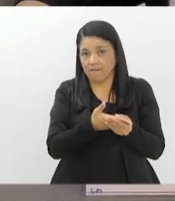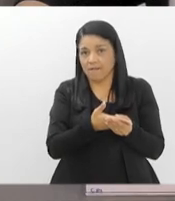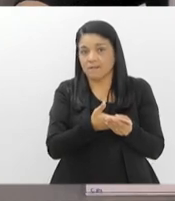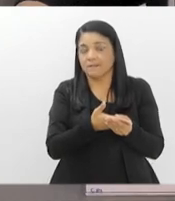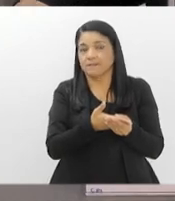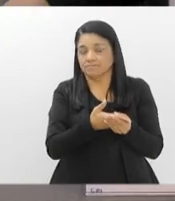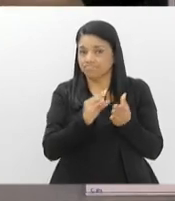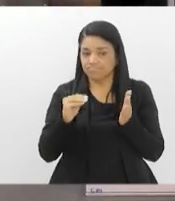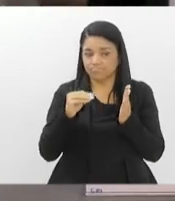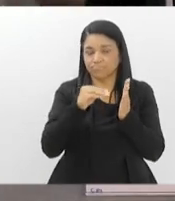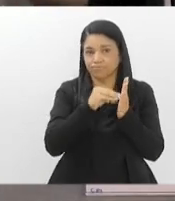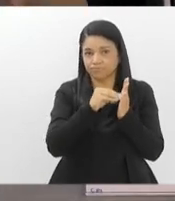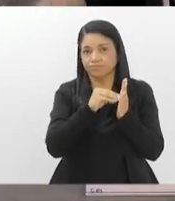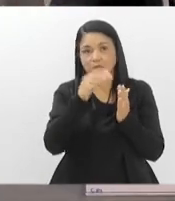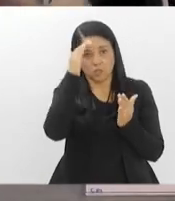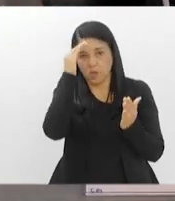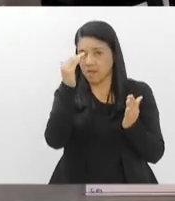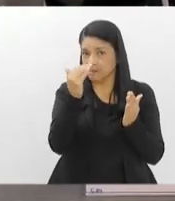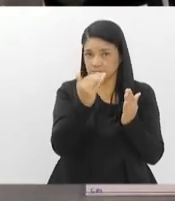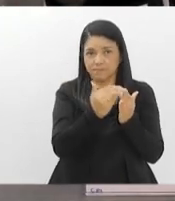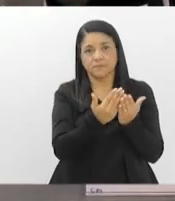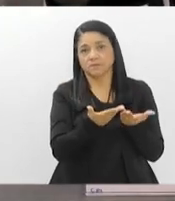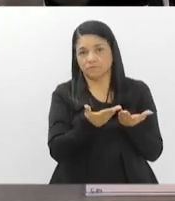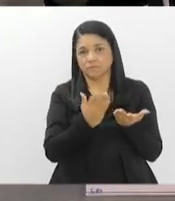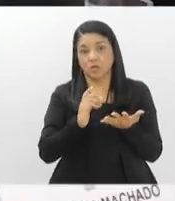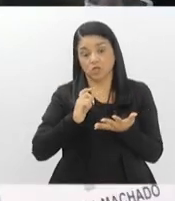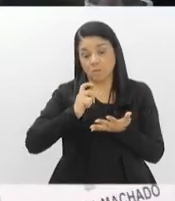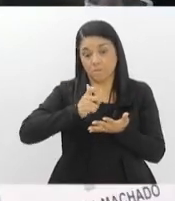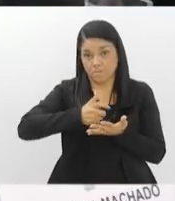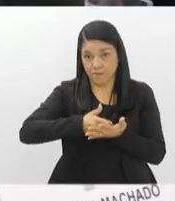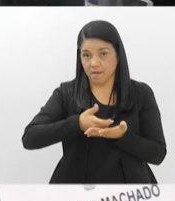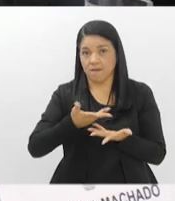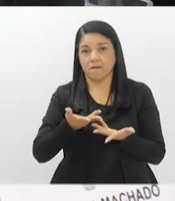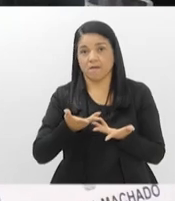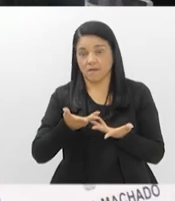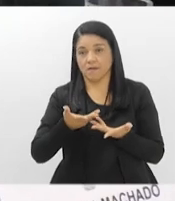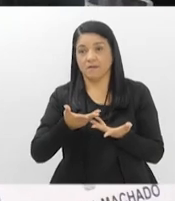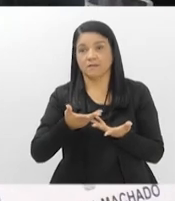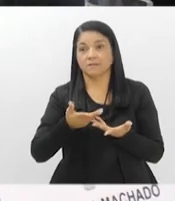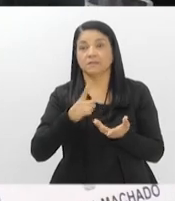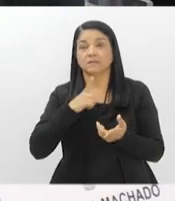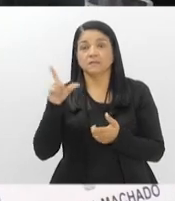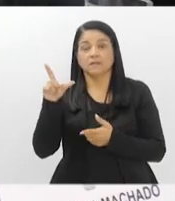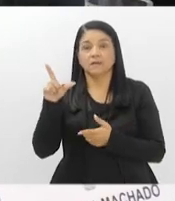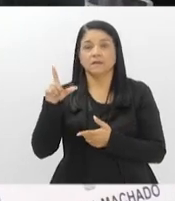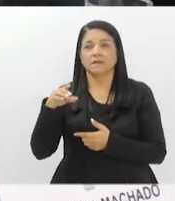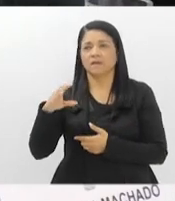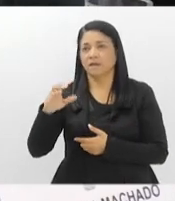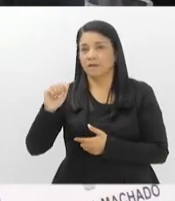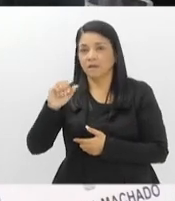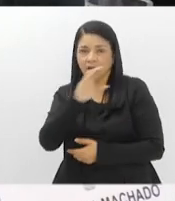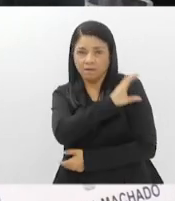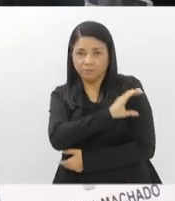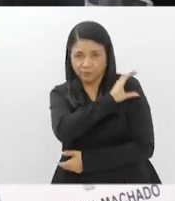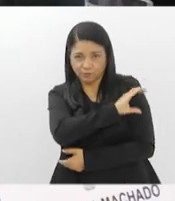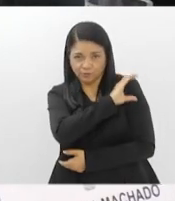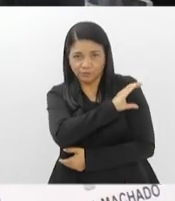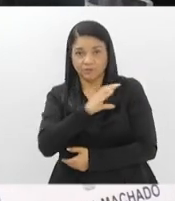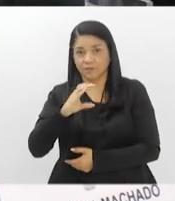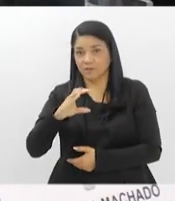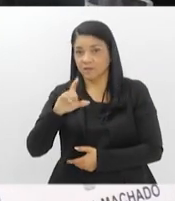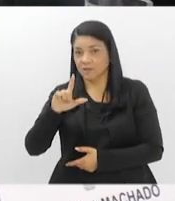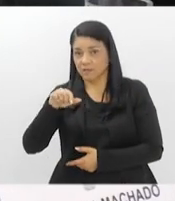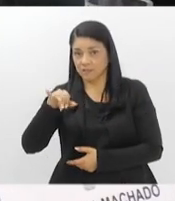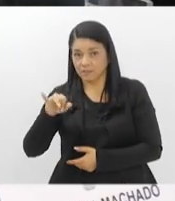descumprimento e coisas assim néam de pagar muitas em Campos por exemplo a clínica por conta